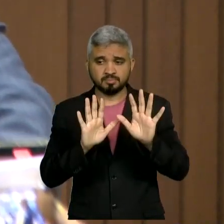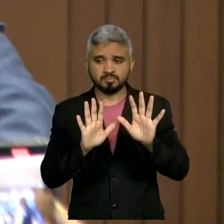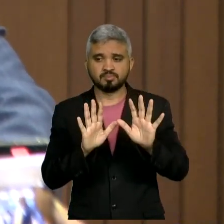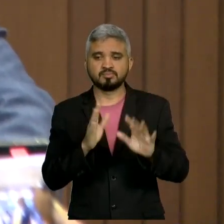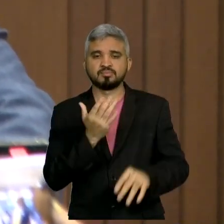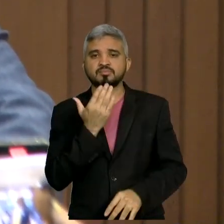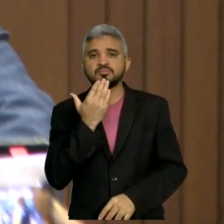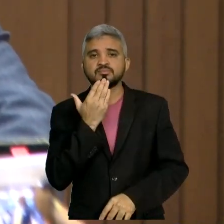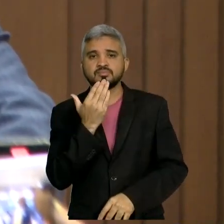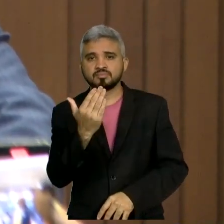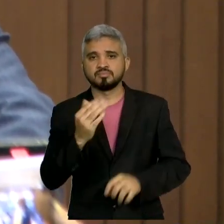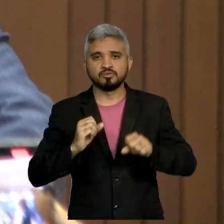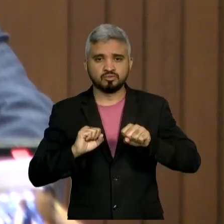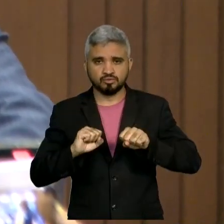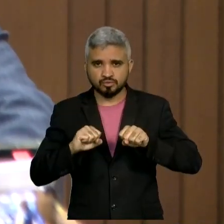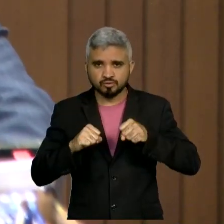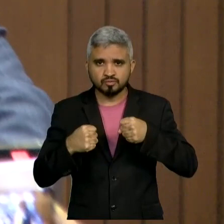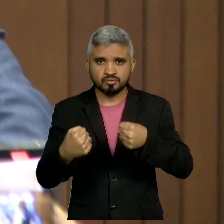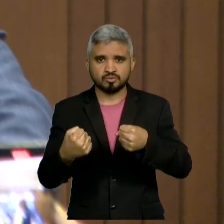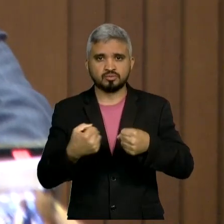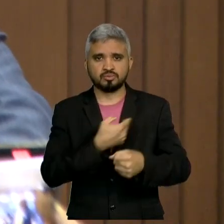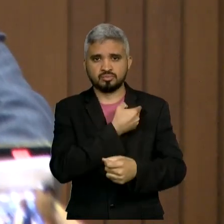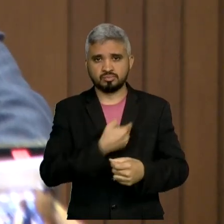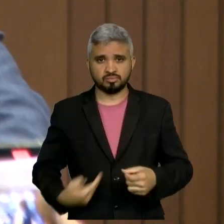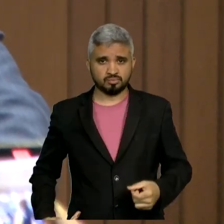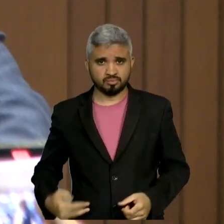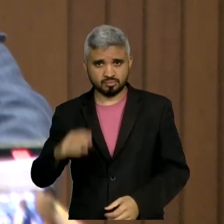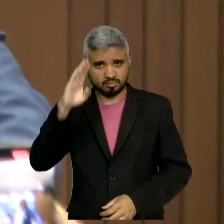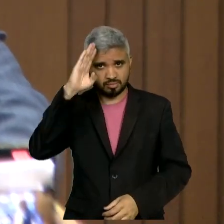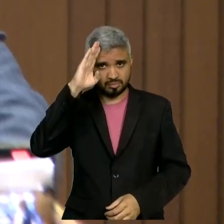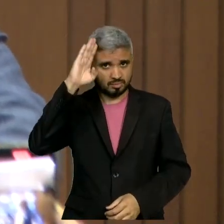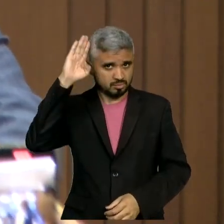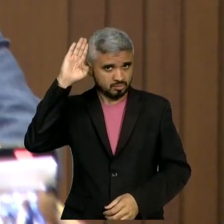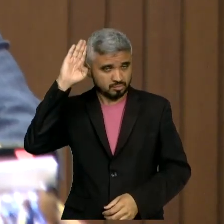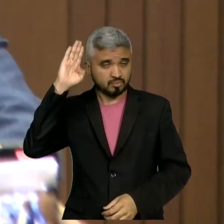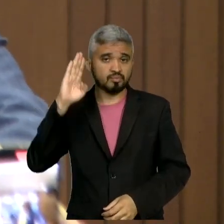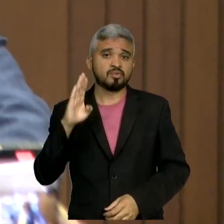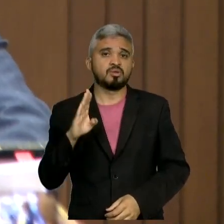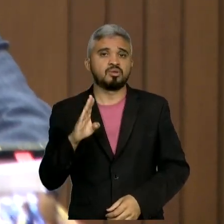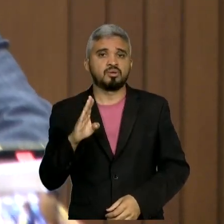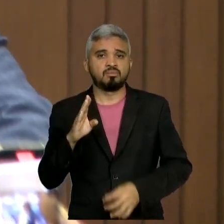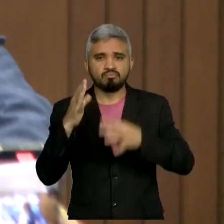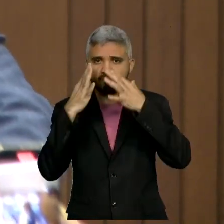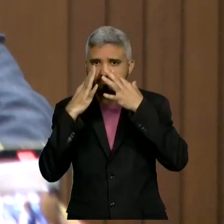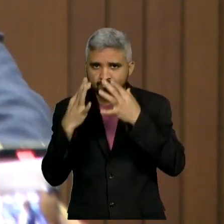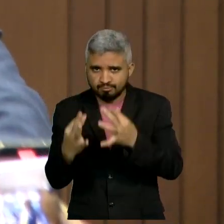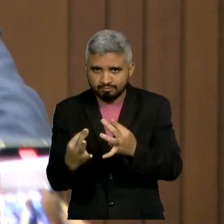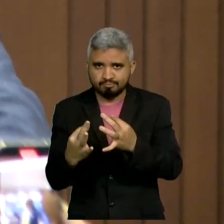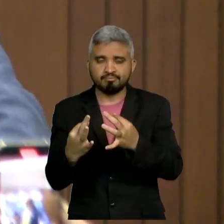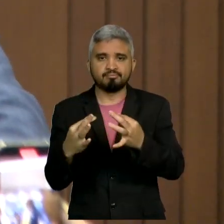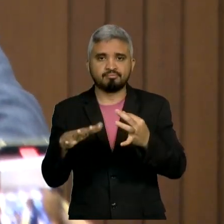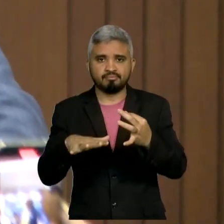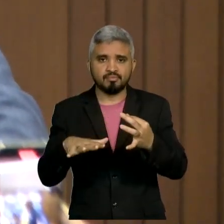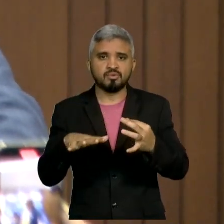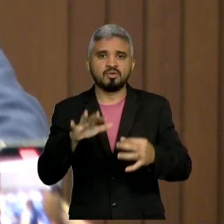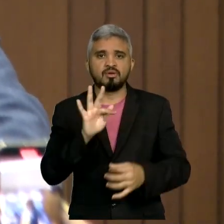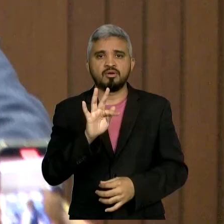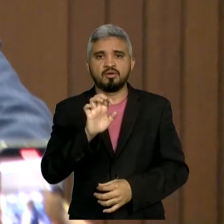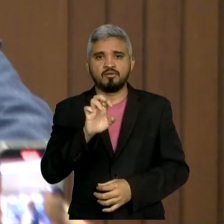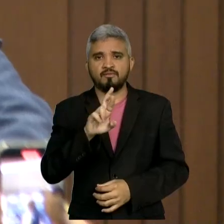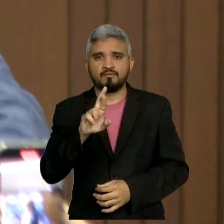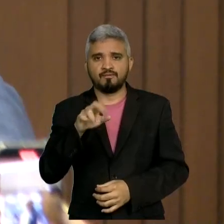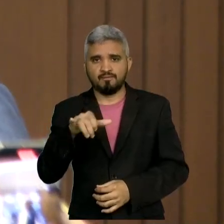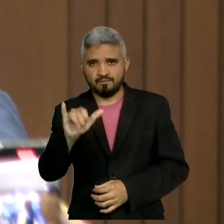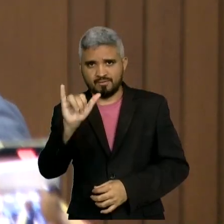esforço do governador Carlos Brandão de ter um olhar mais especial sobre a questão dos ferribotes. Não é um problema